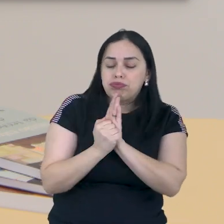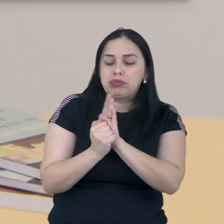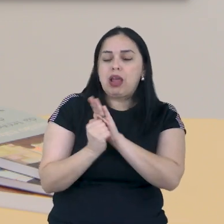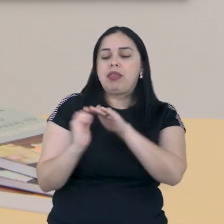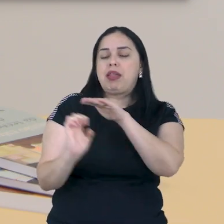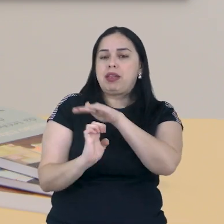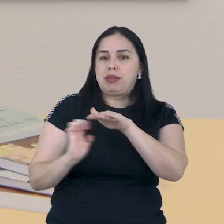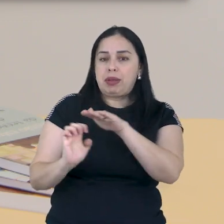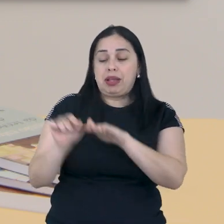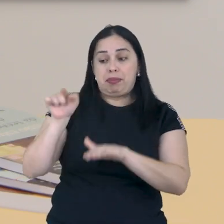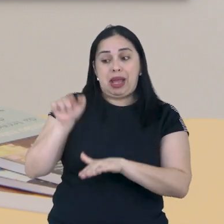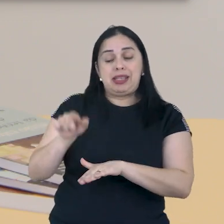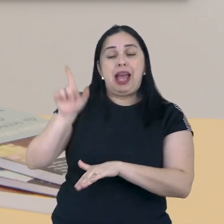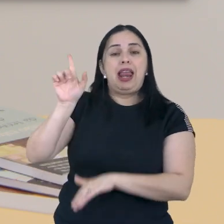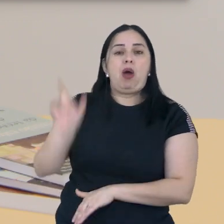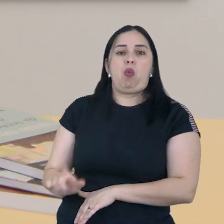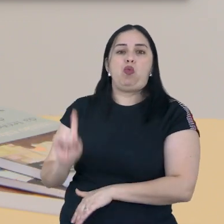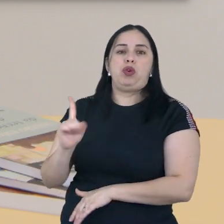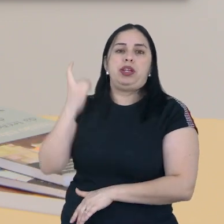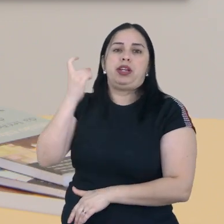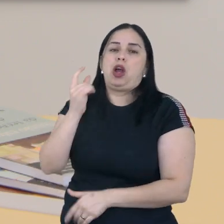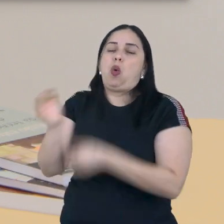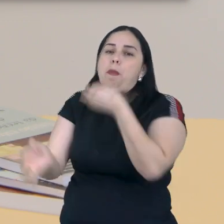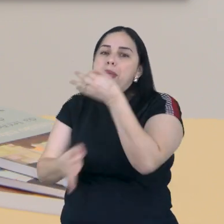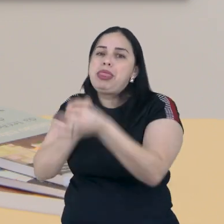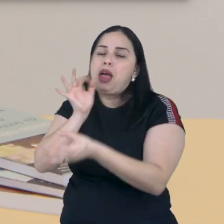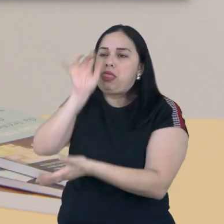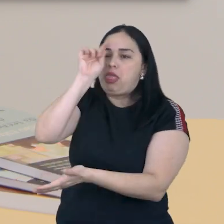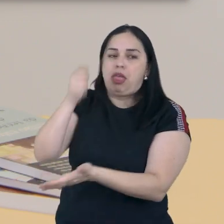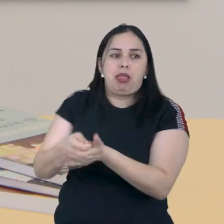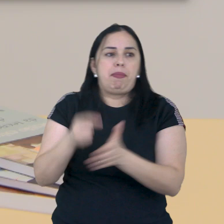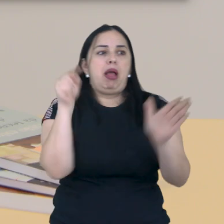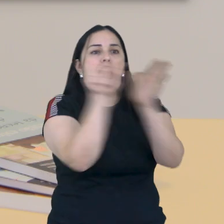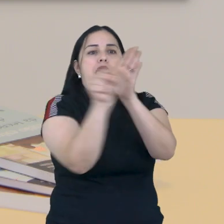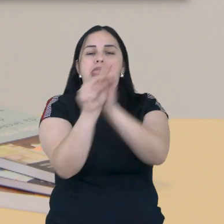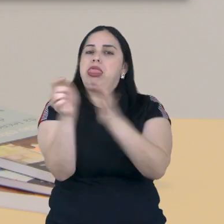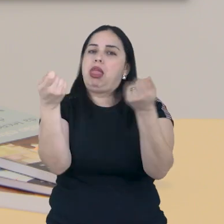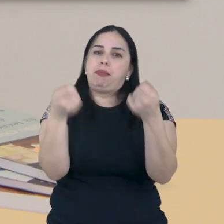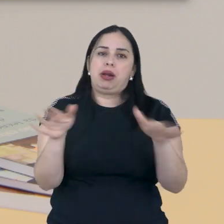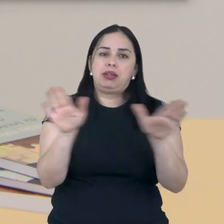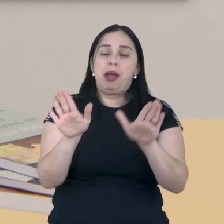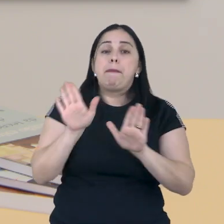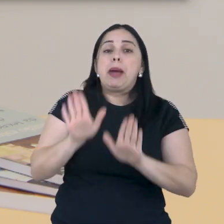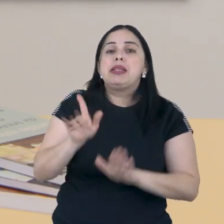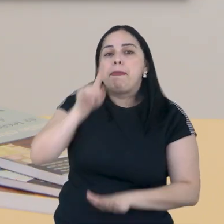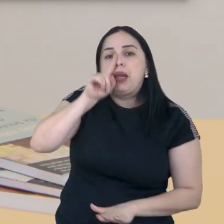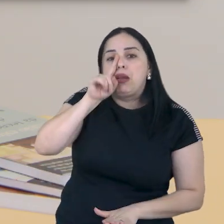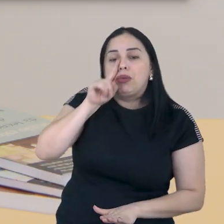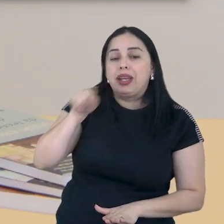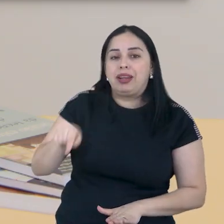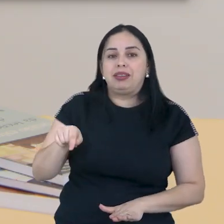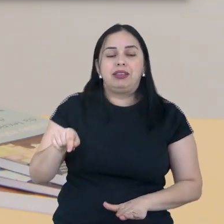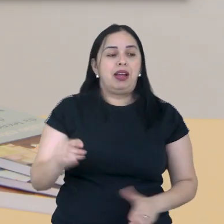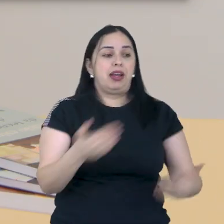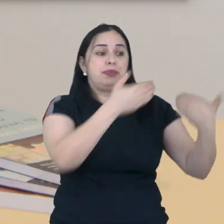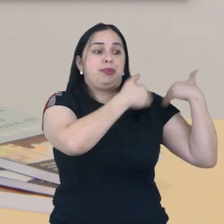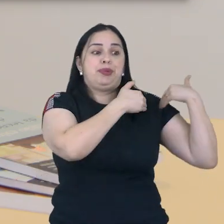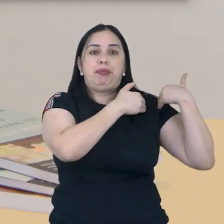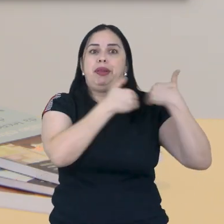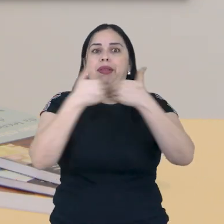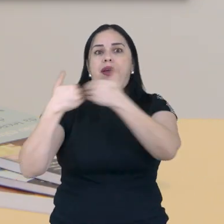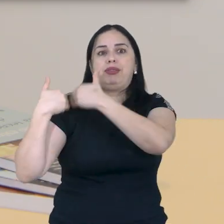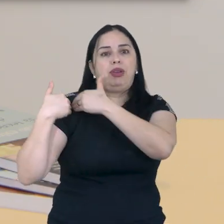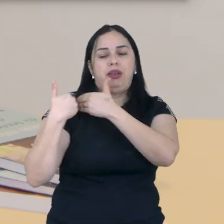vantagem que todas as decisões estão em suas mãos você não precisa consultar ninguém Qual o grande risco eu não tenho quem dividir